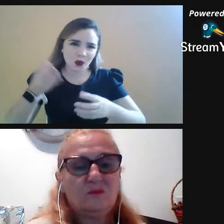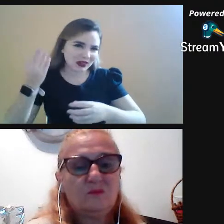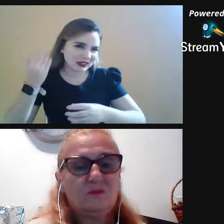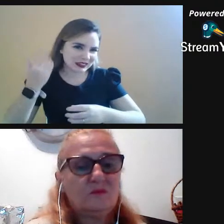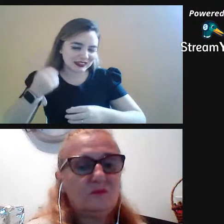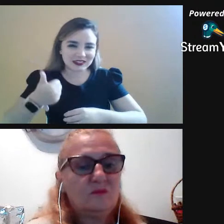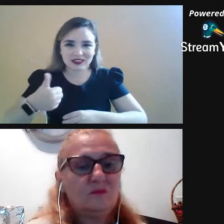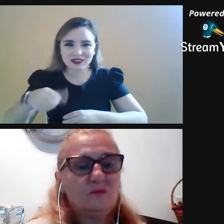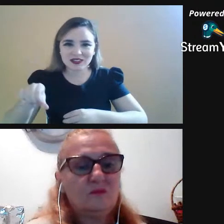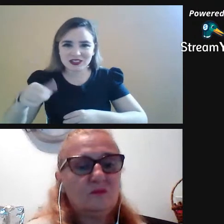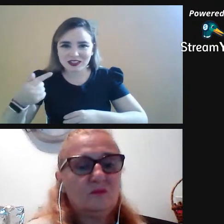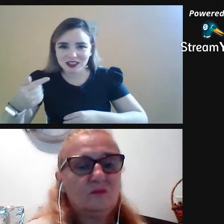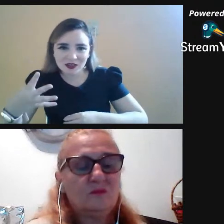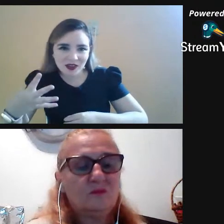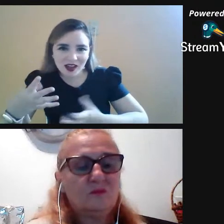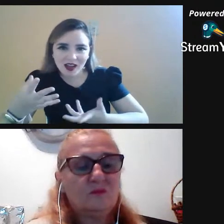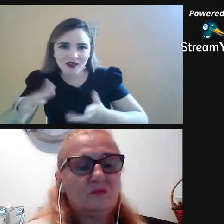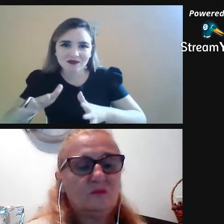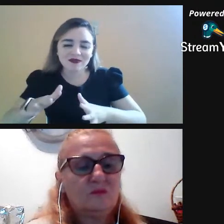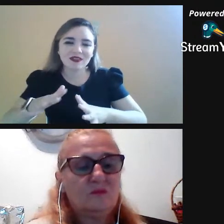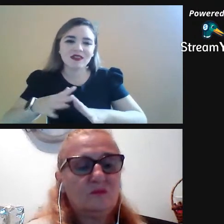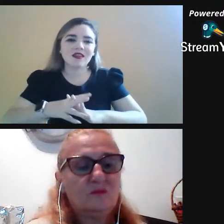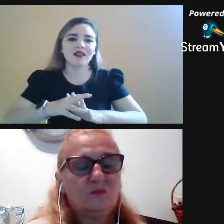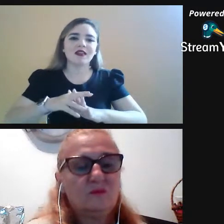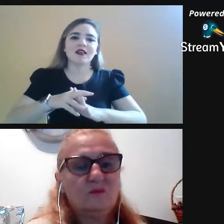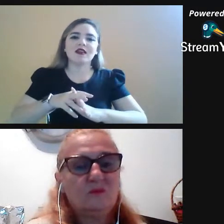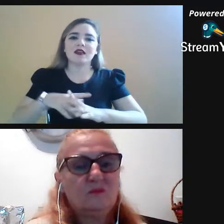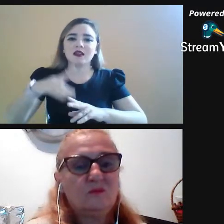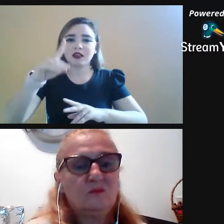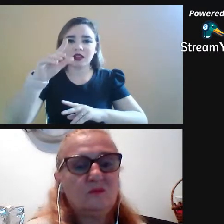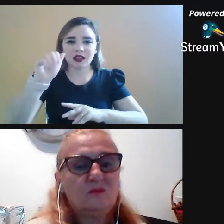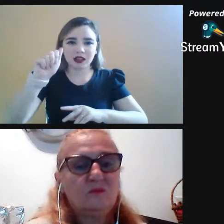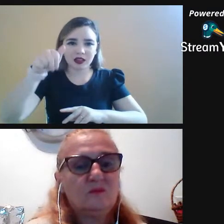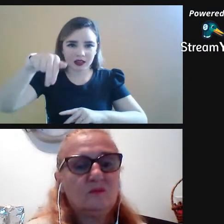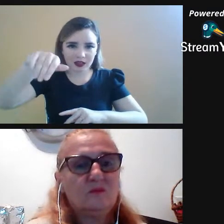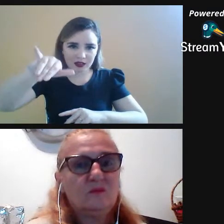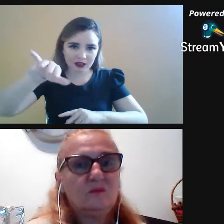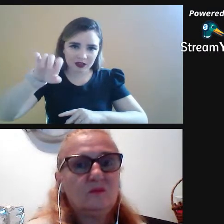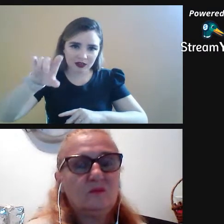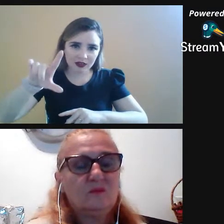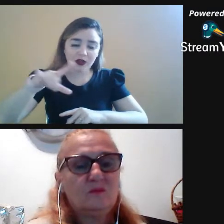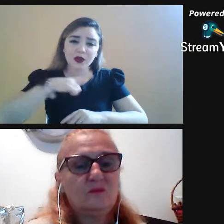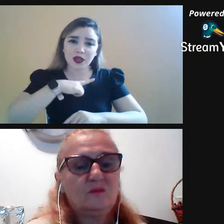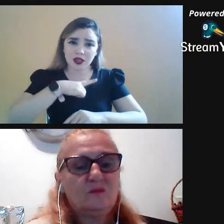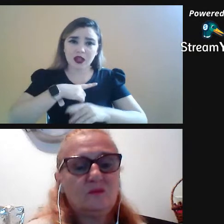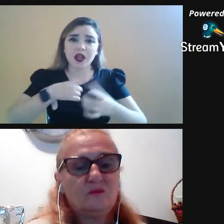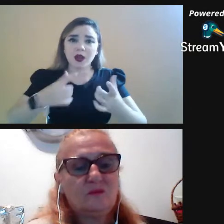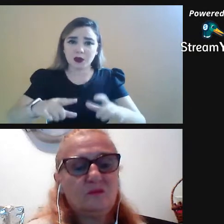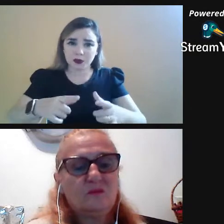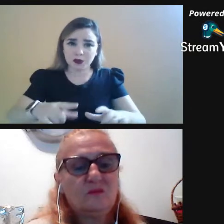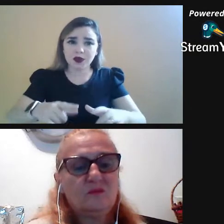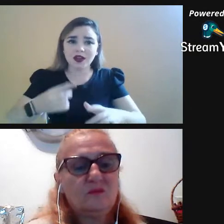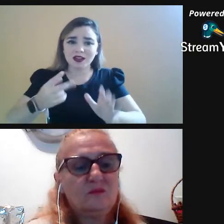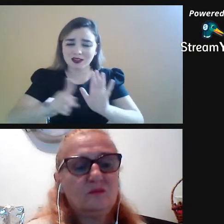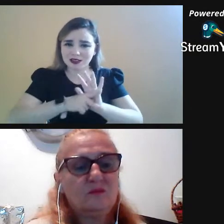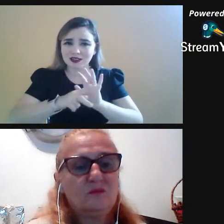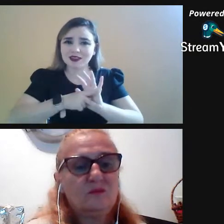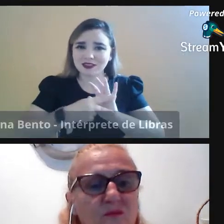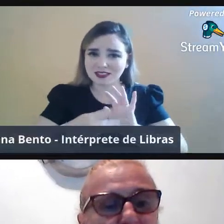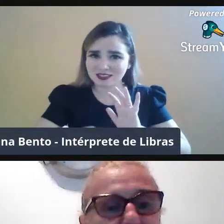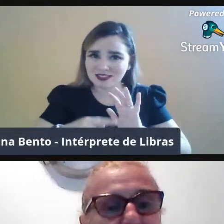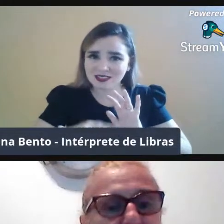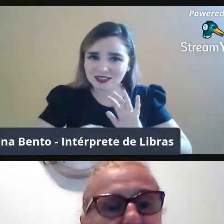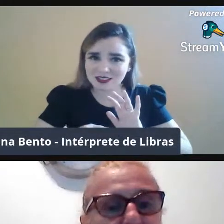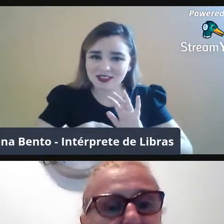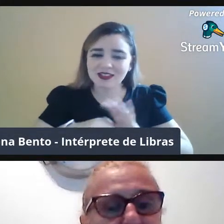1984? O Daniel Senise. Daniel Senise, ele tem um ateliê, não sei se na Glória, no centro,